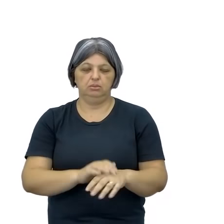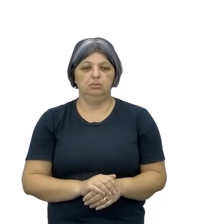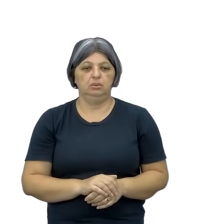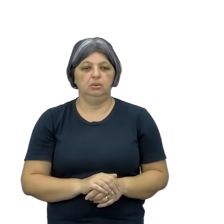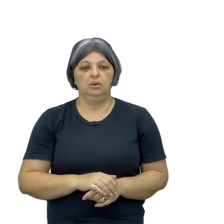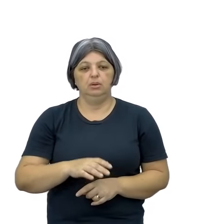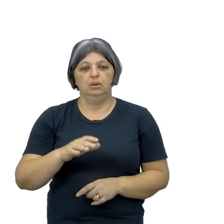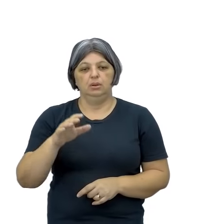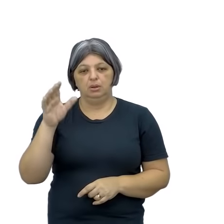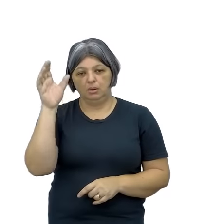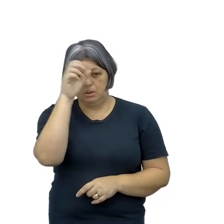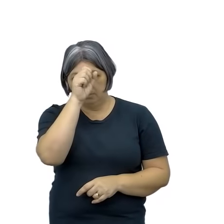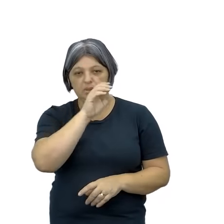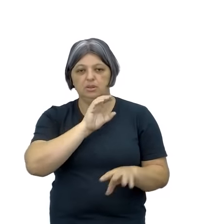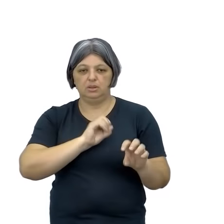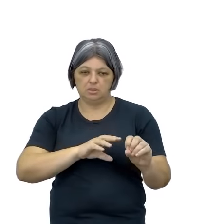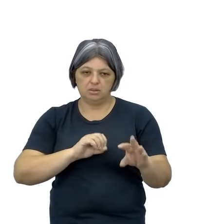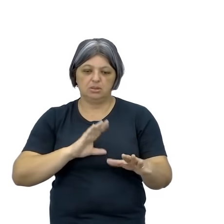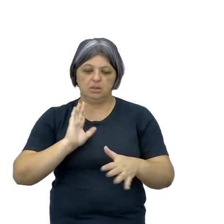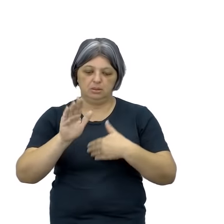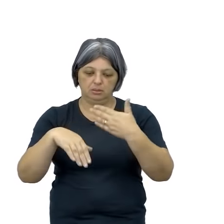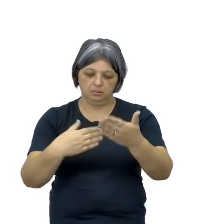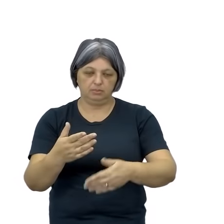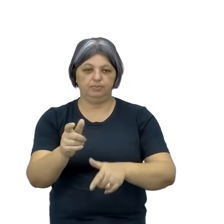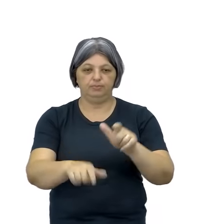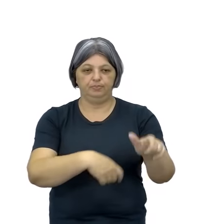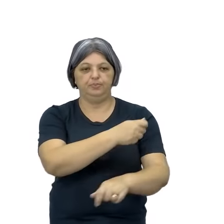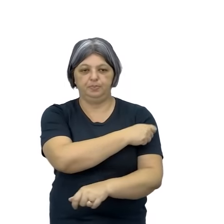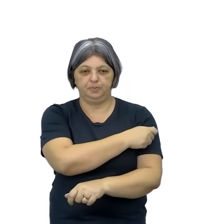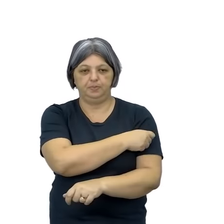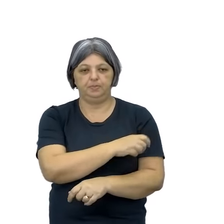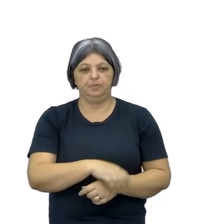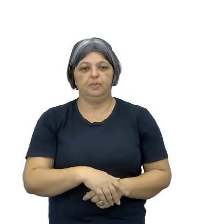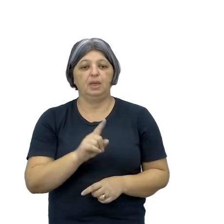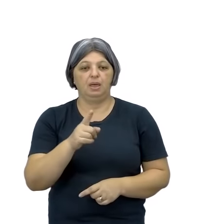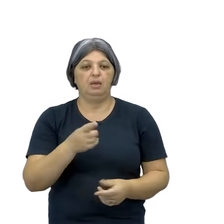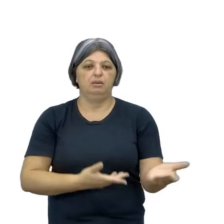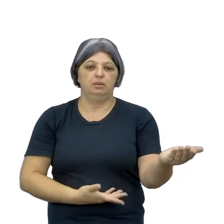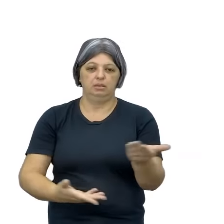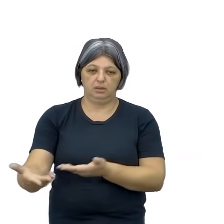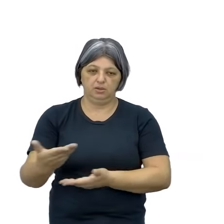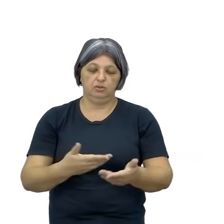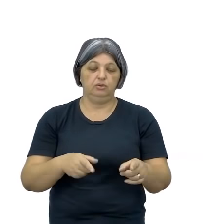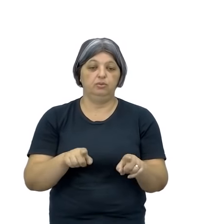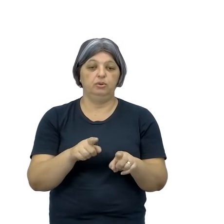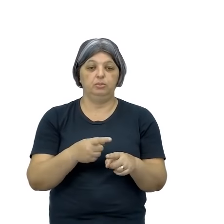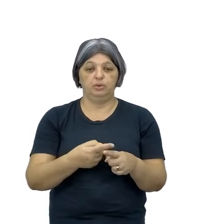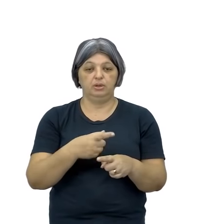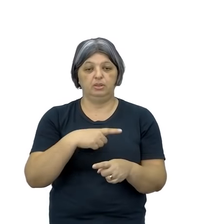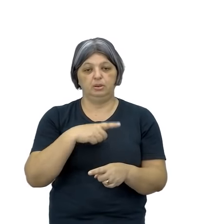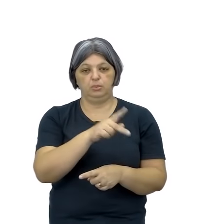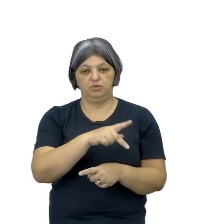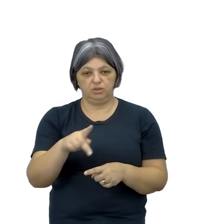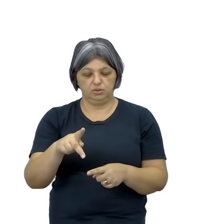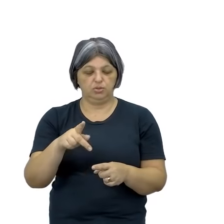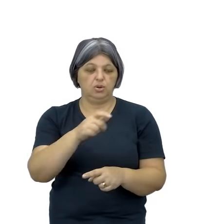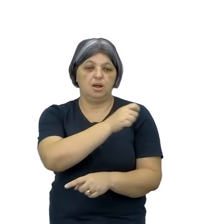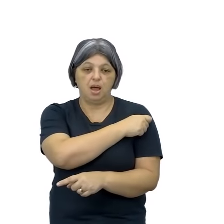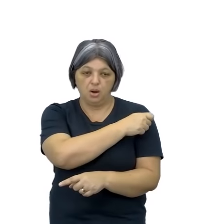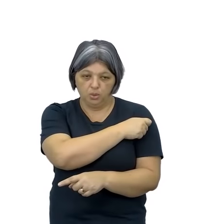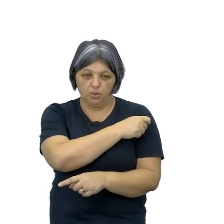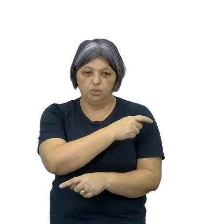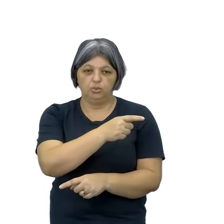se desenvolver o estudante, né? Vou explicar já já. Ela é interativa, porque tem professor e estudante intermediados